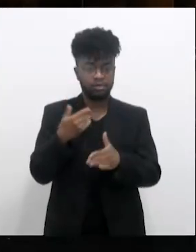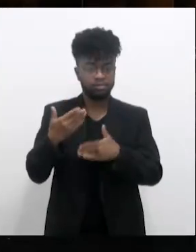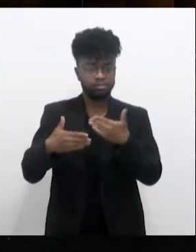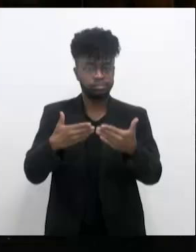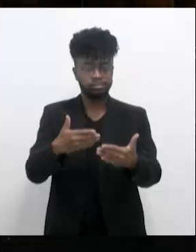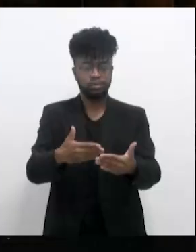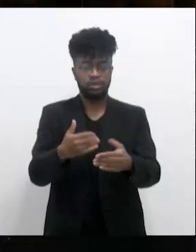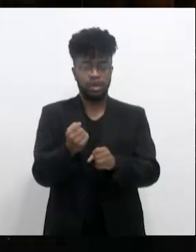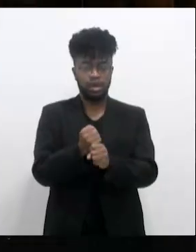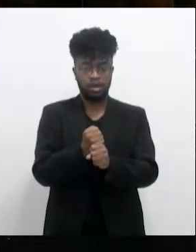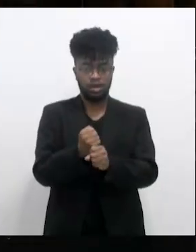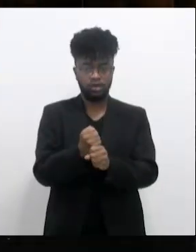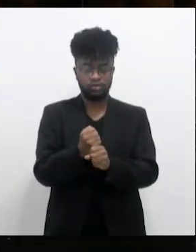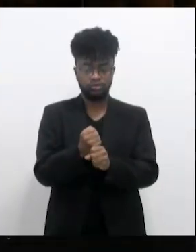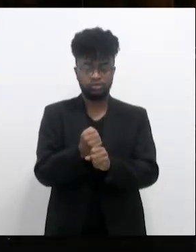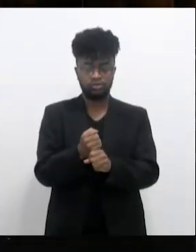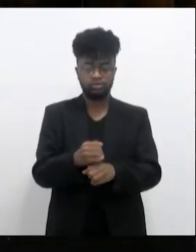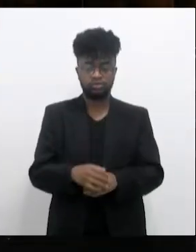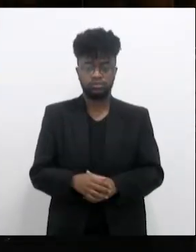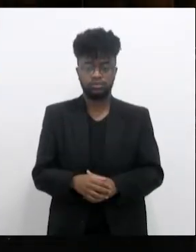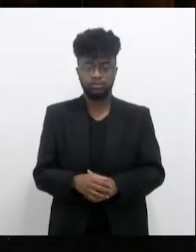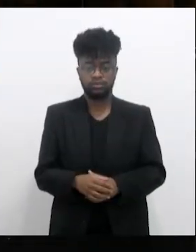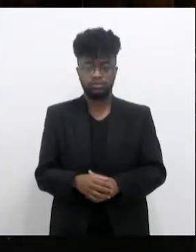anos, esses